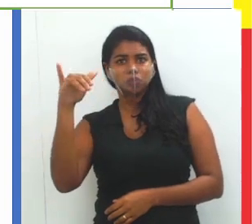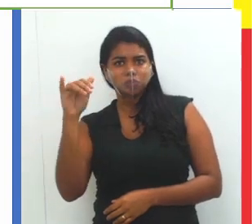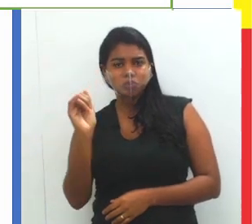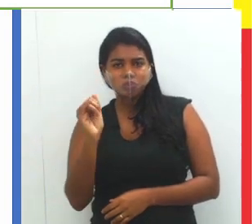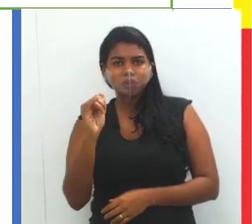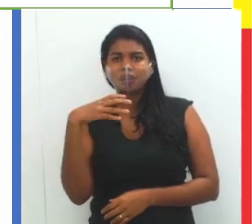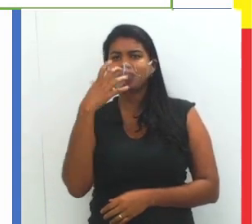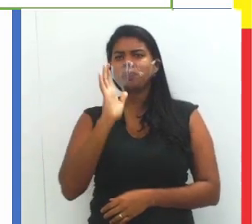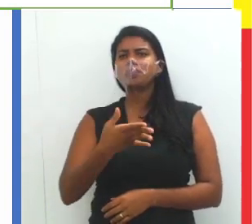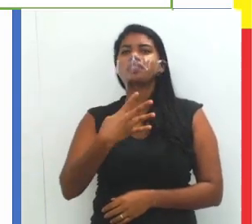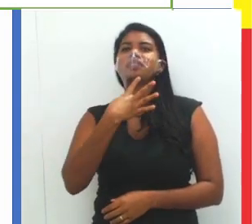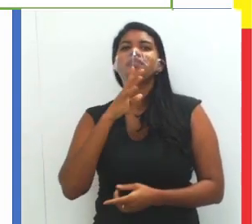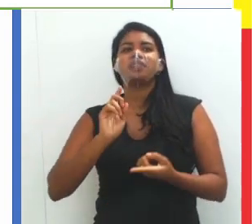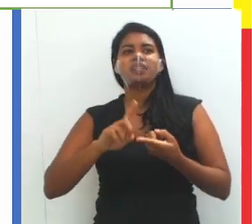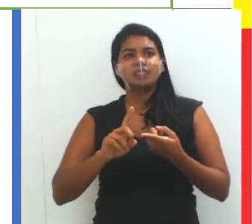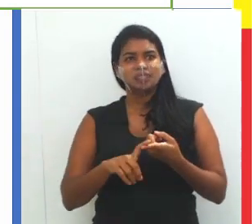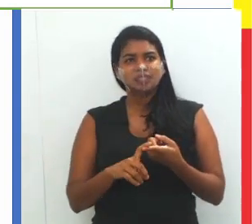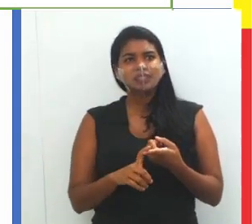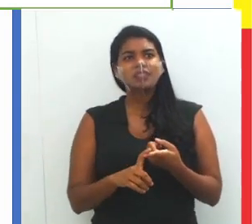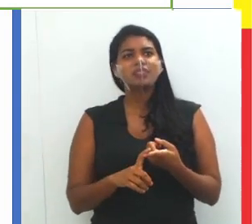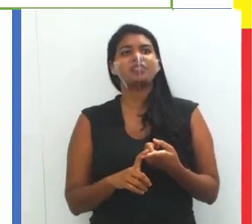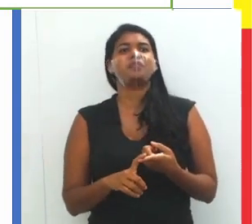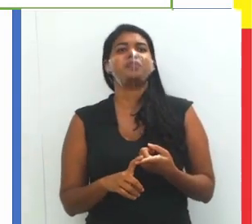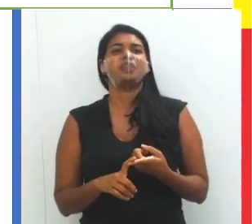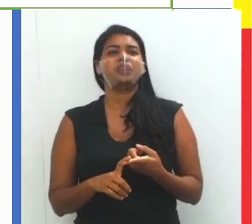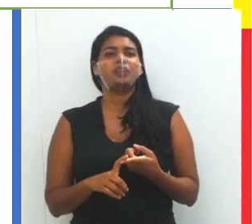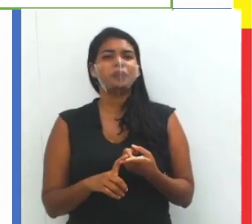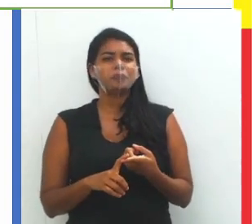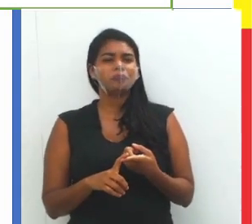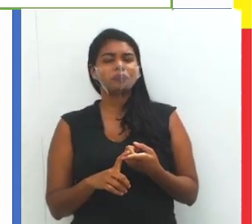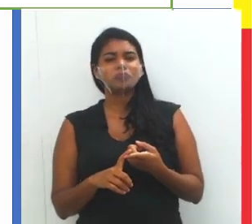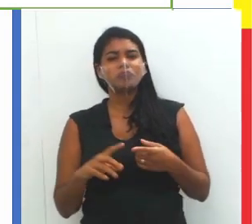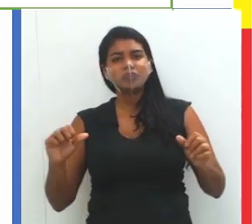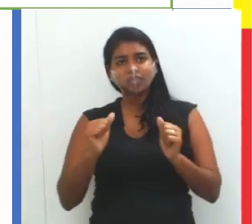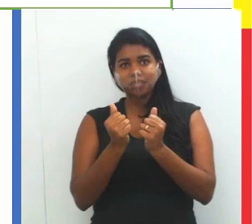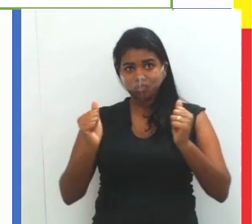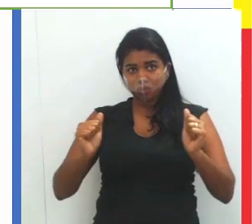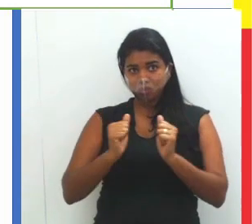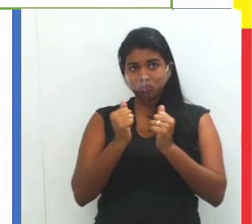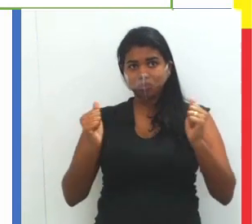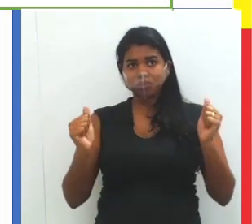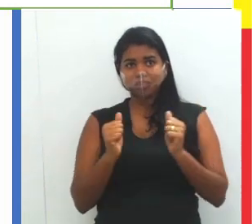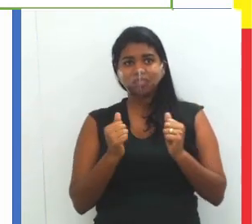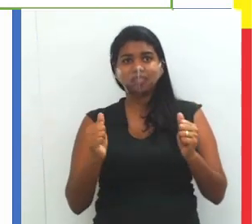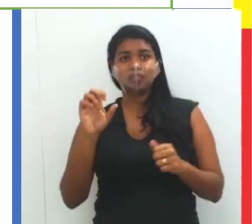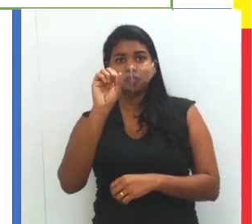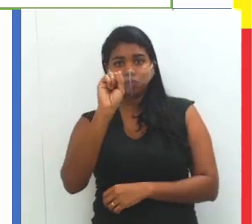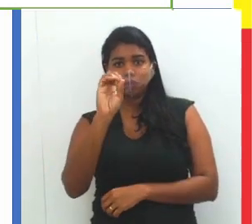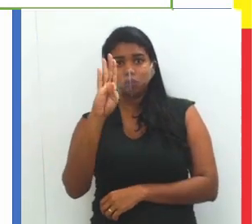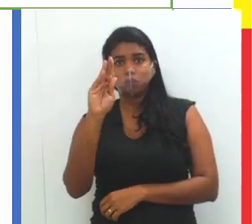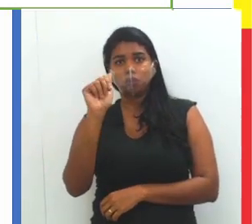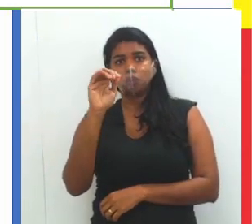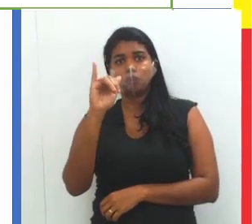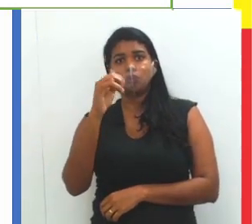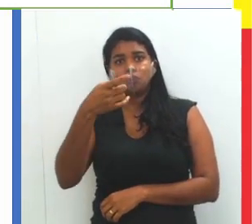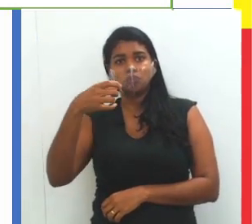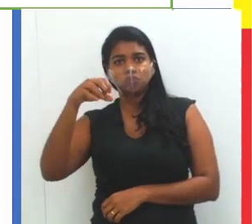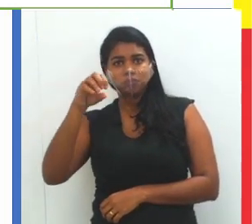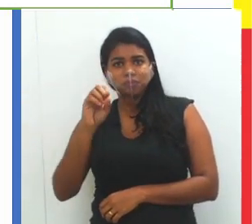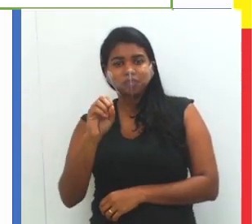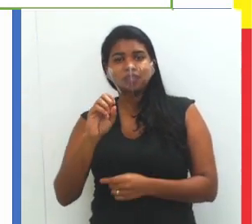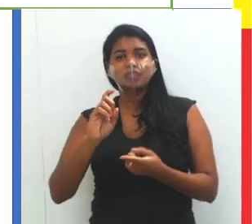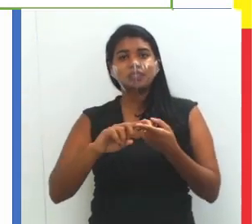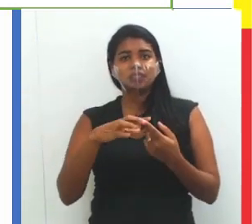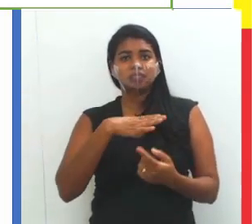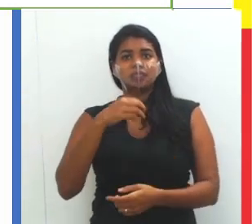Januário, aquela música que a gente conhece tanto, Januário José dos Santos, o mestre Januário, sanfoneiro de Oito